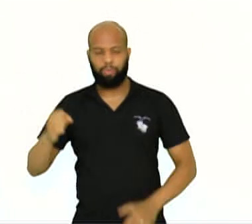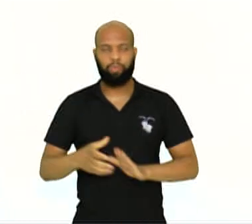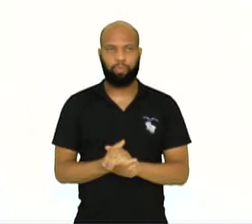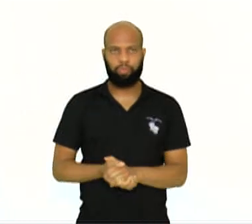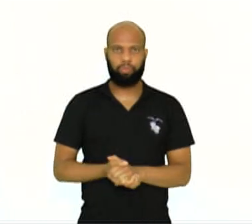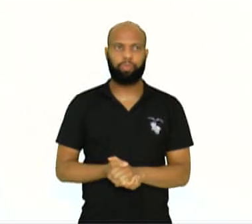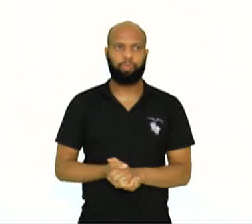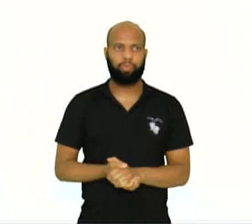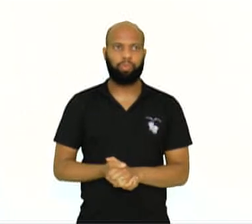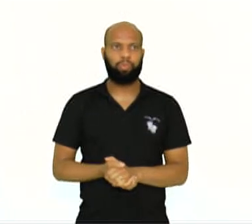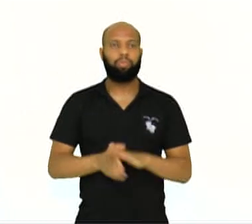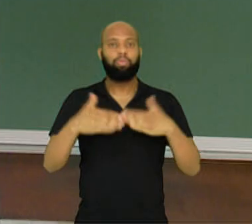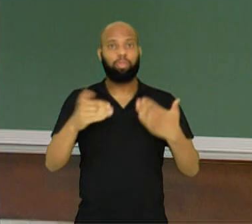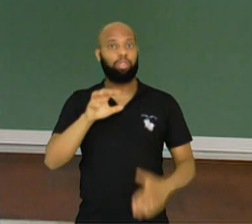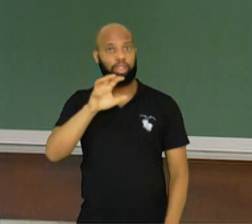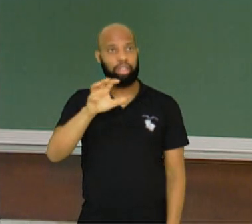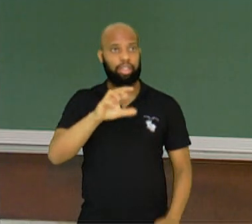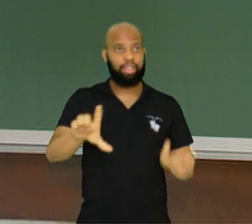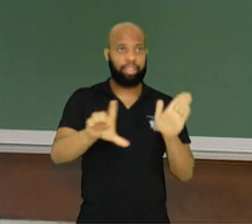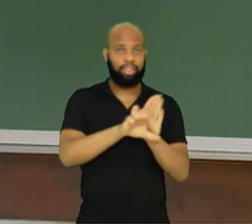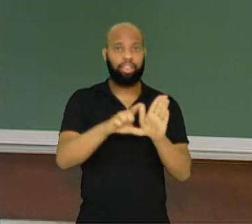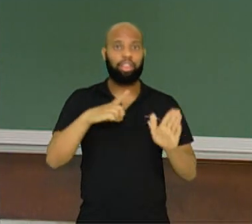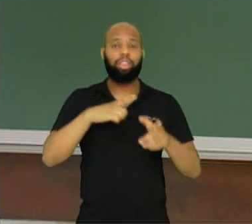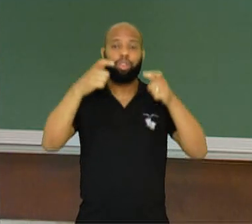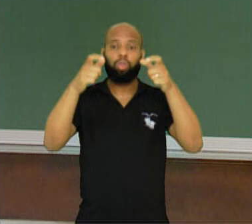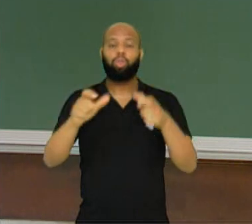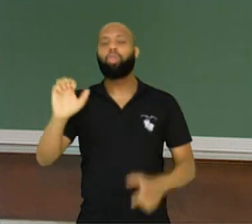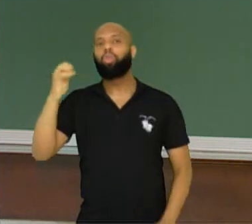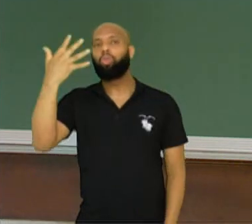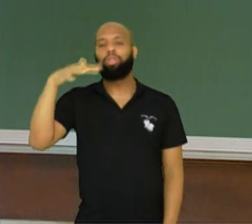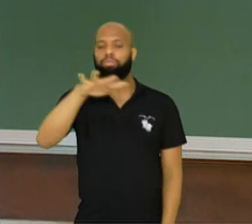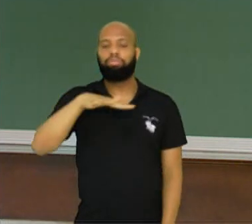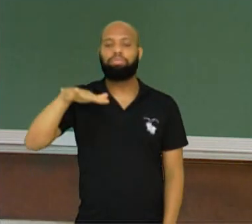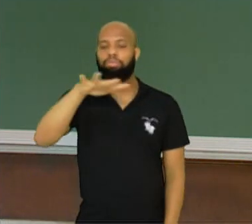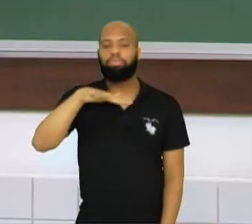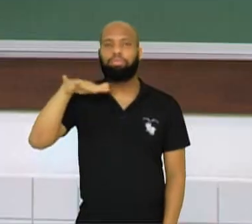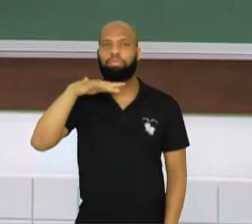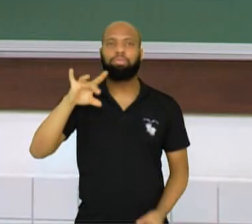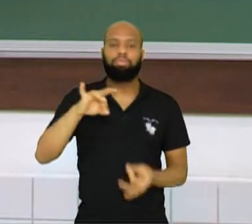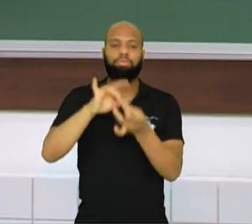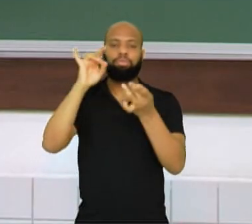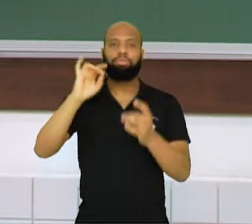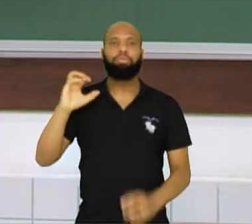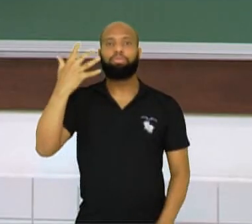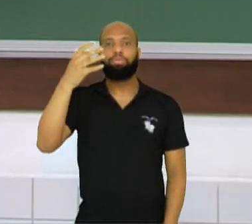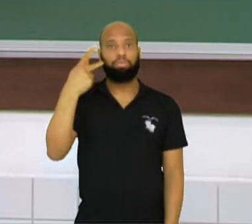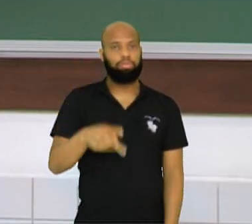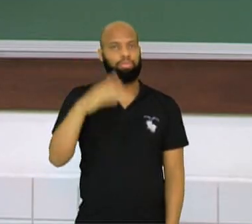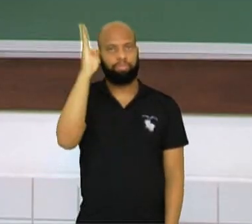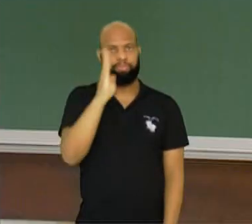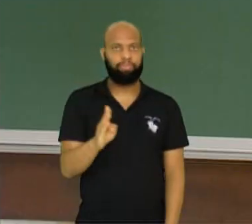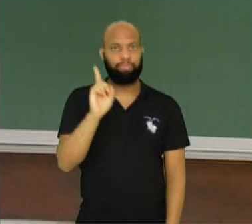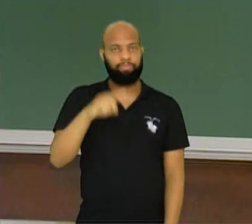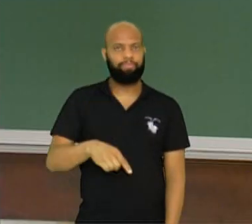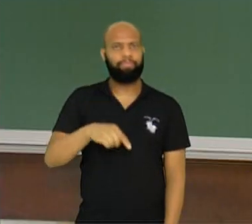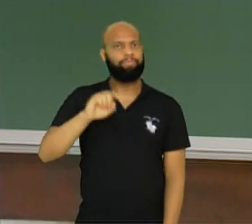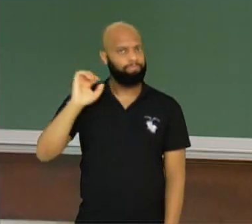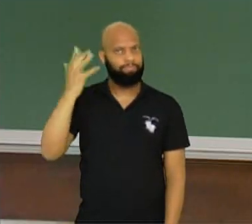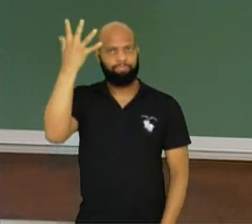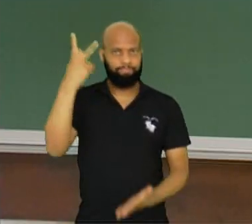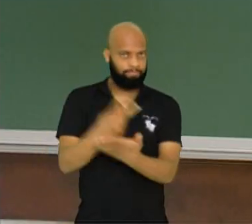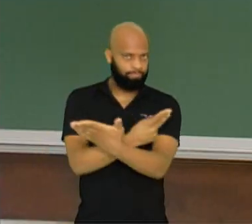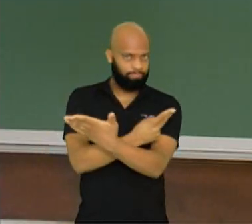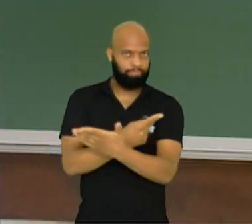1888. E ela tem um local, né, tem um espaço específico, ela ocorreu no Brasil, isso é um fato